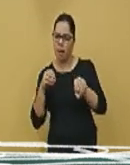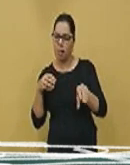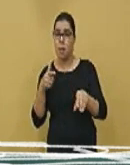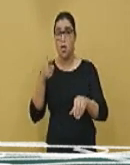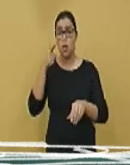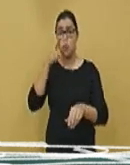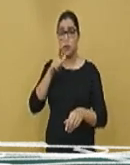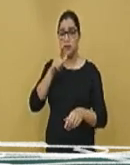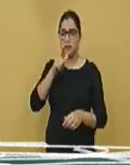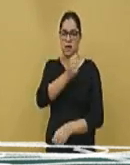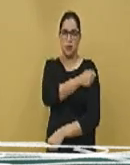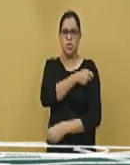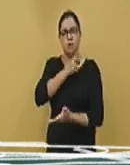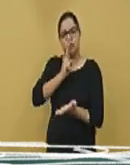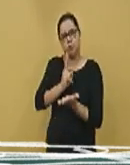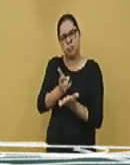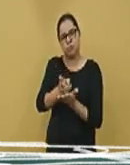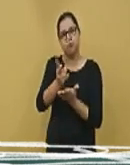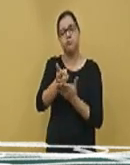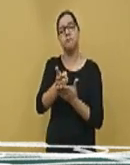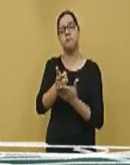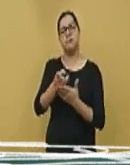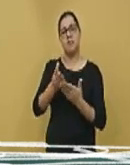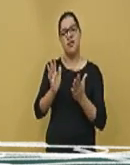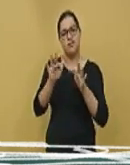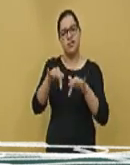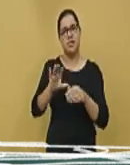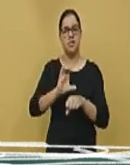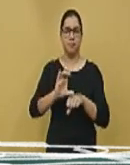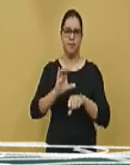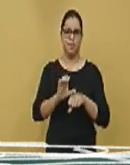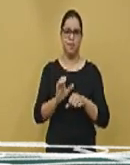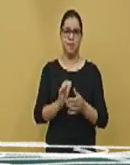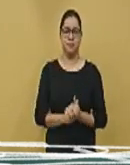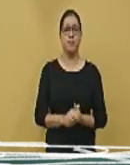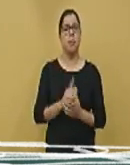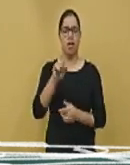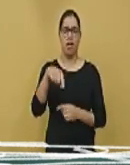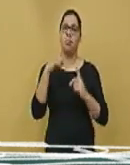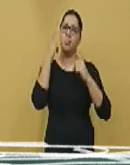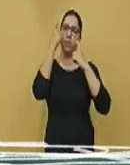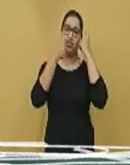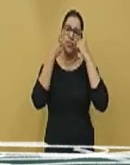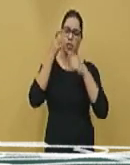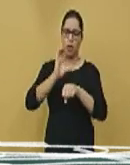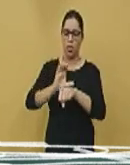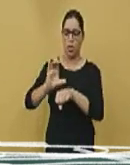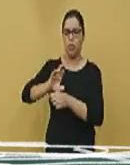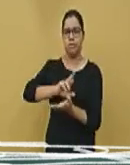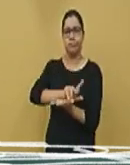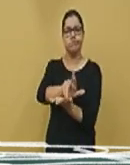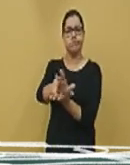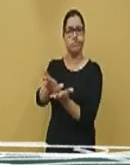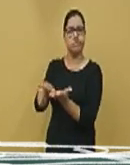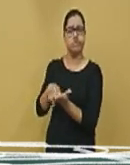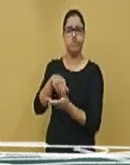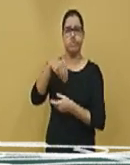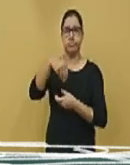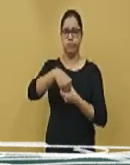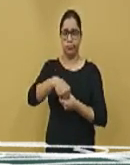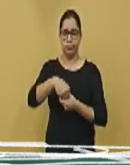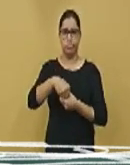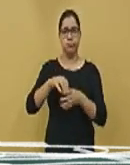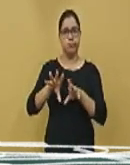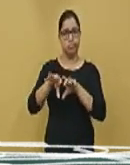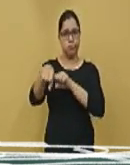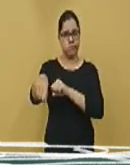que a gente tenha a menor retenção, que é uma das preocupações de todos os cursos da graduação. Então, eu acho